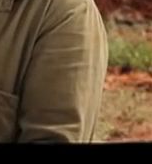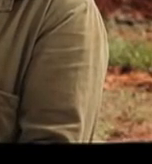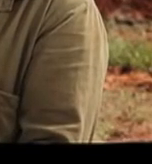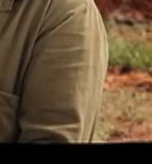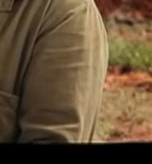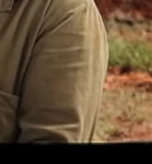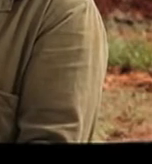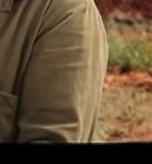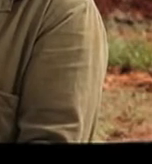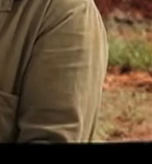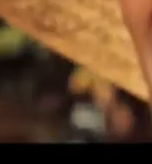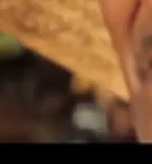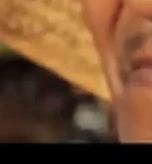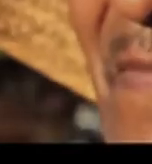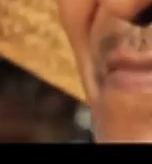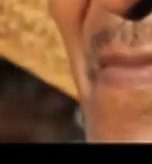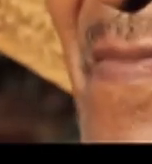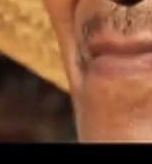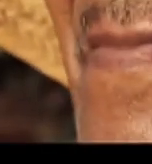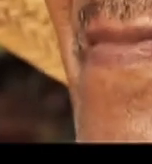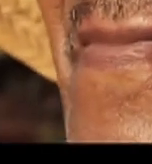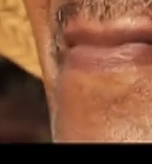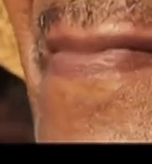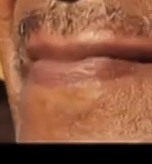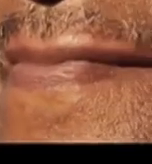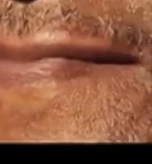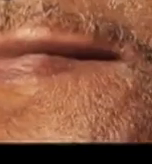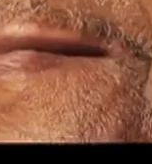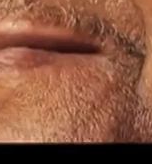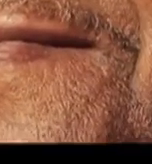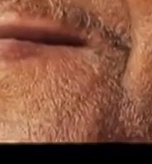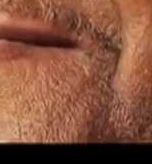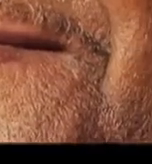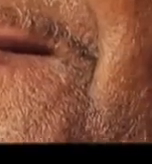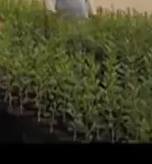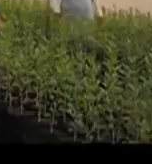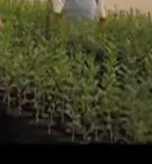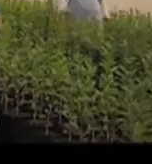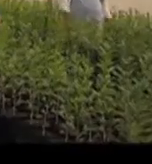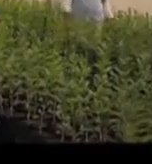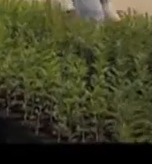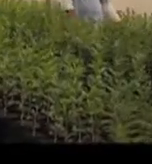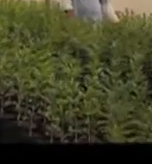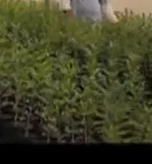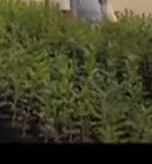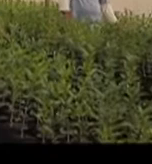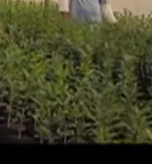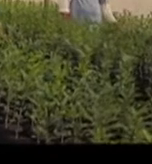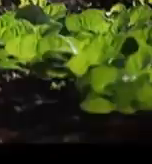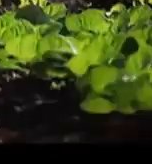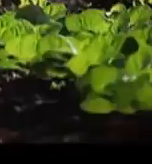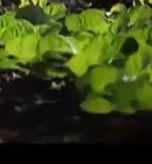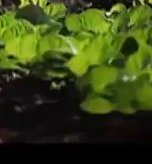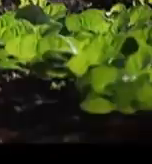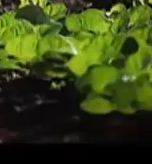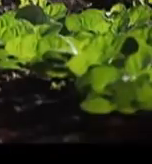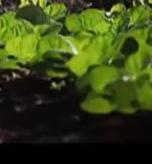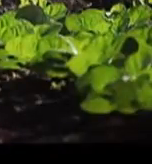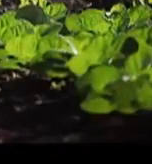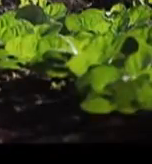vou possuir um pedacinho de terra? Hoje, Joaquim tem a sua terra e sua produção é comprada pelo